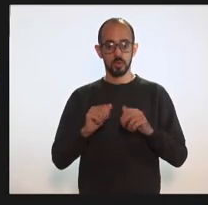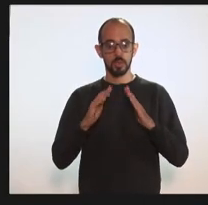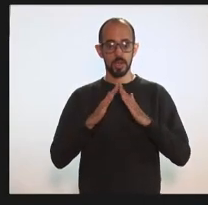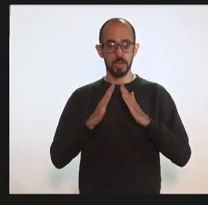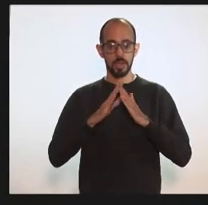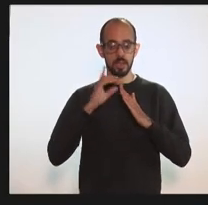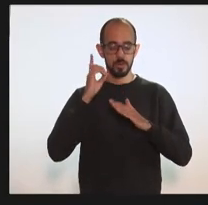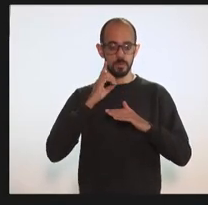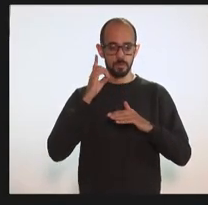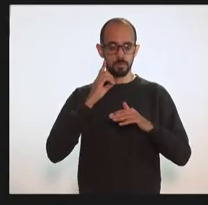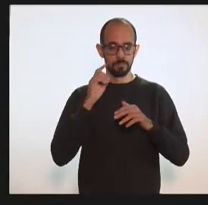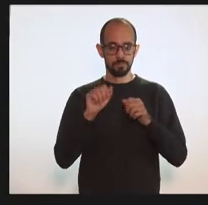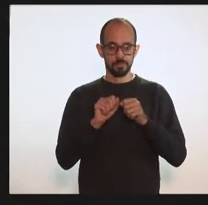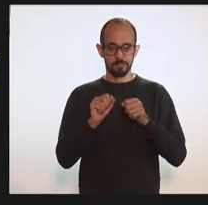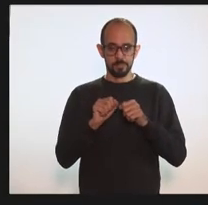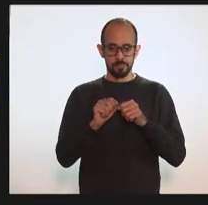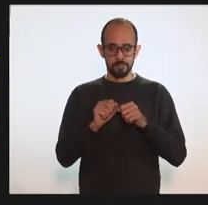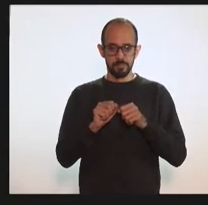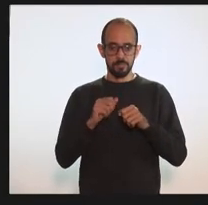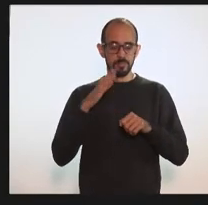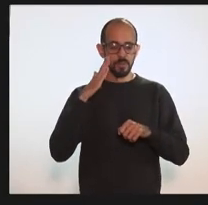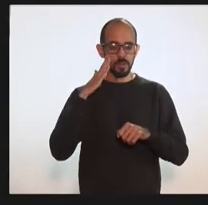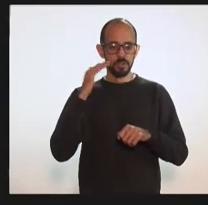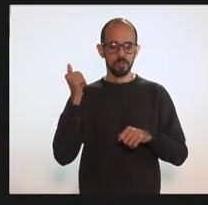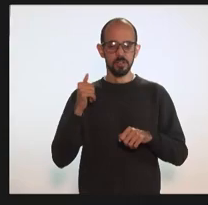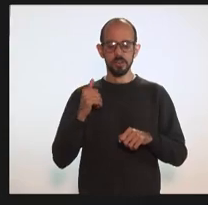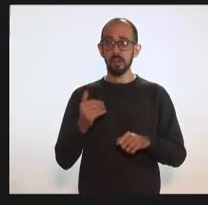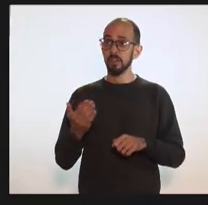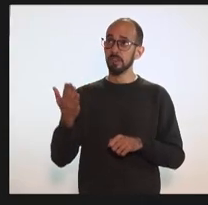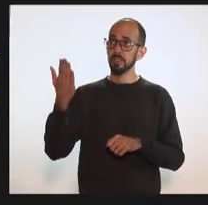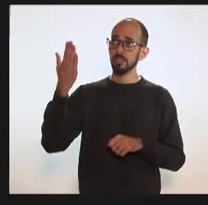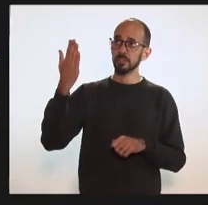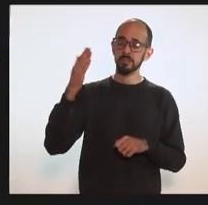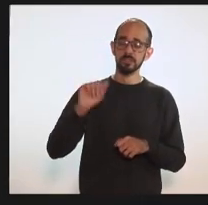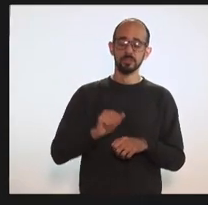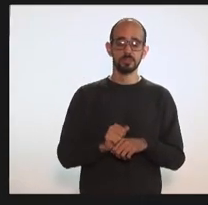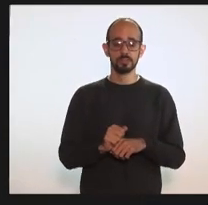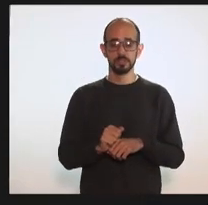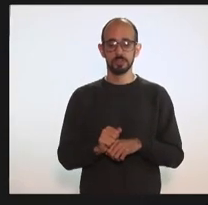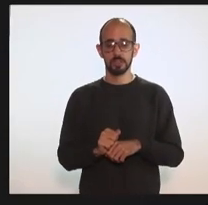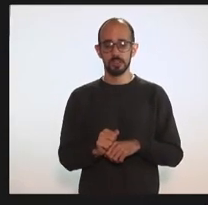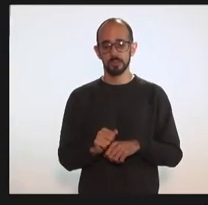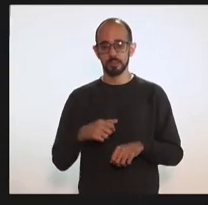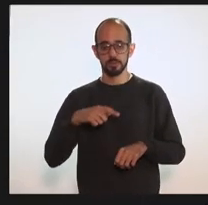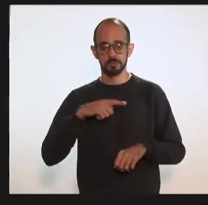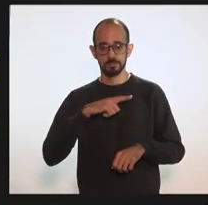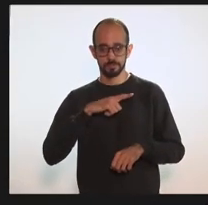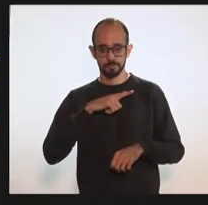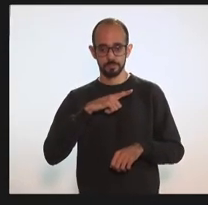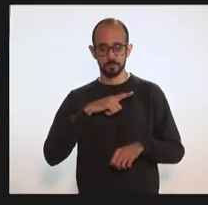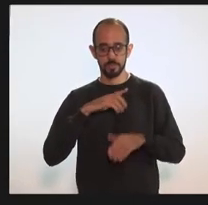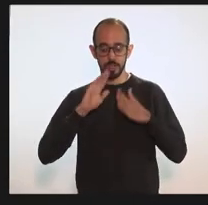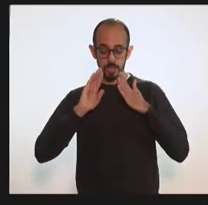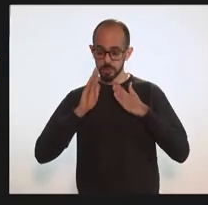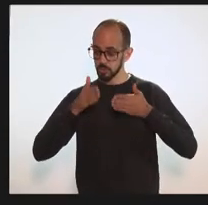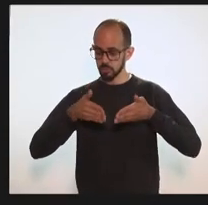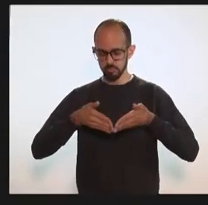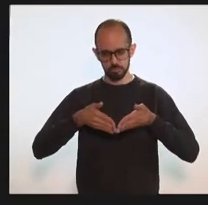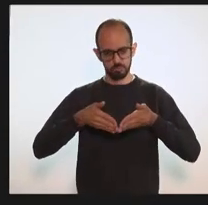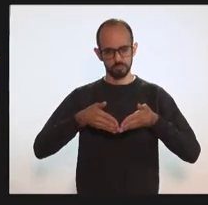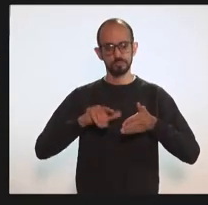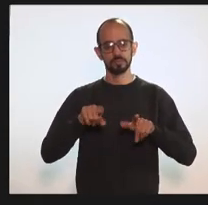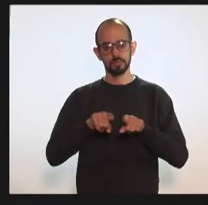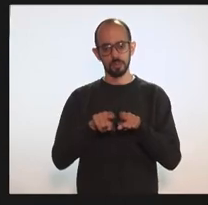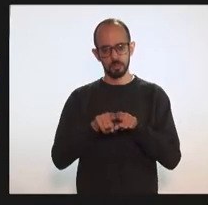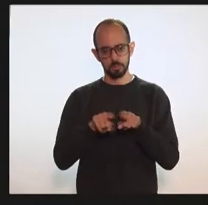Depois de tanto trabalho tanta discussão Presidente eu sei que facilita tá enveredado por Versículo vossa excelência para enveredar nesse sentido bem o falando conectado